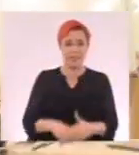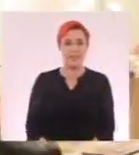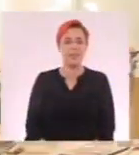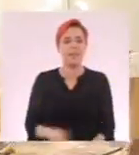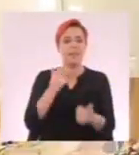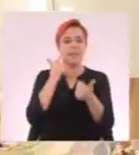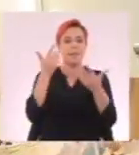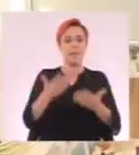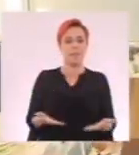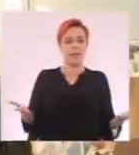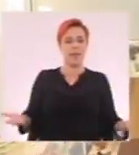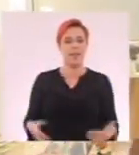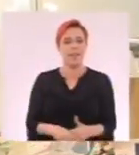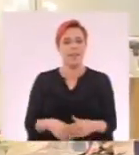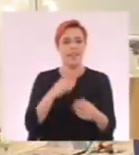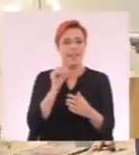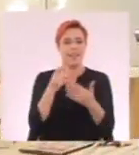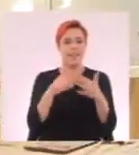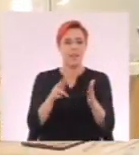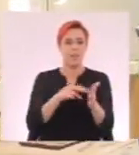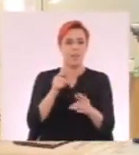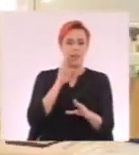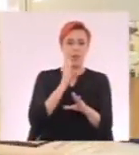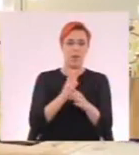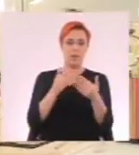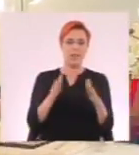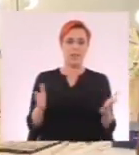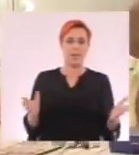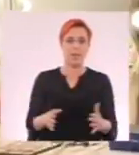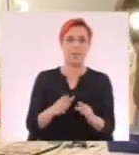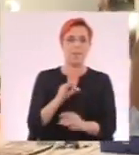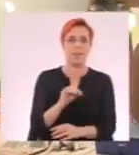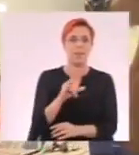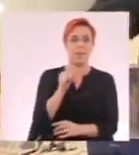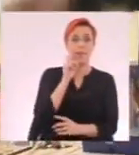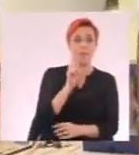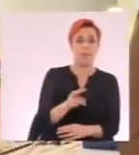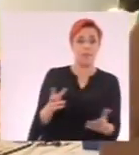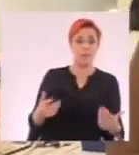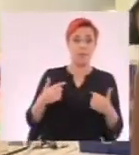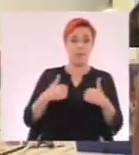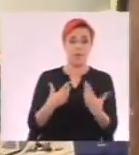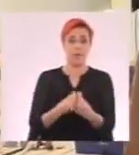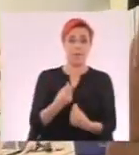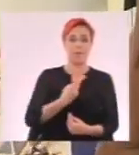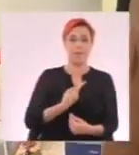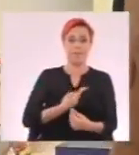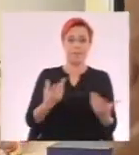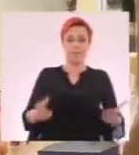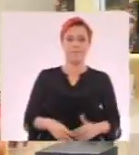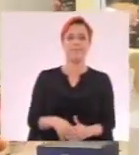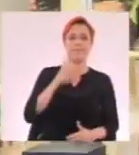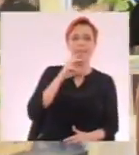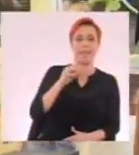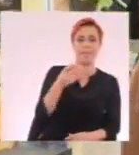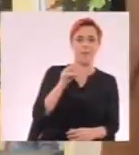ao Politeama, para a grande estreia do Espero Politeama. A última estreia que o Politeama viu fui eu e esta senhora, a grande Marina Mota.